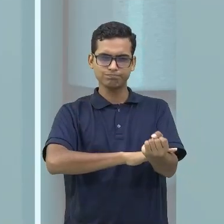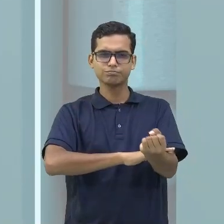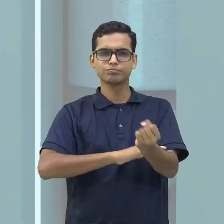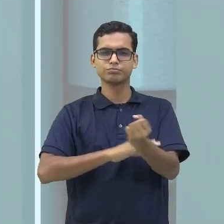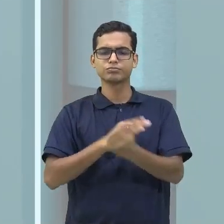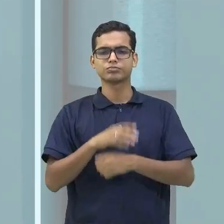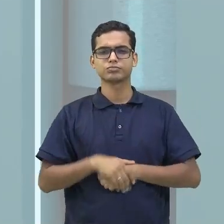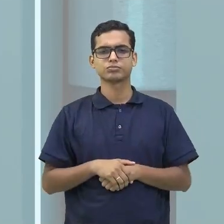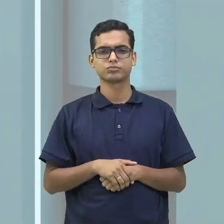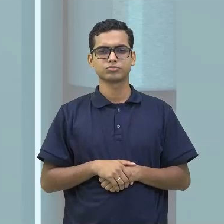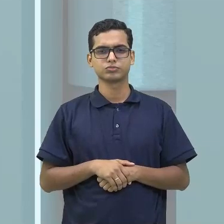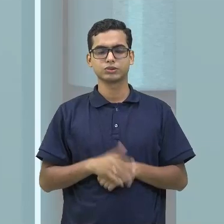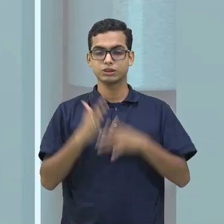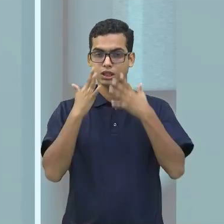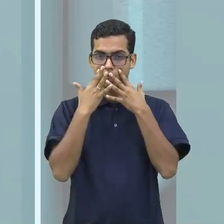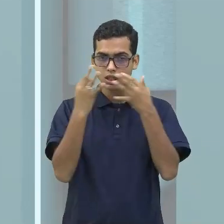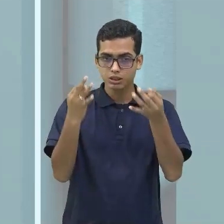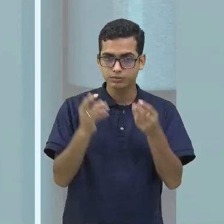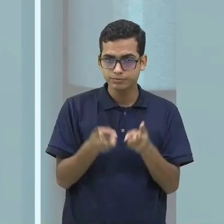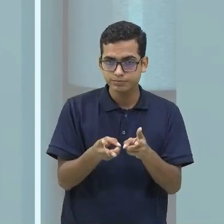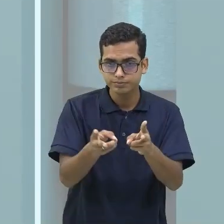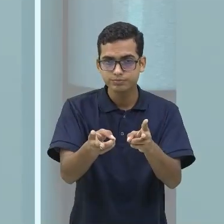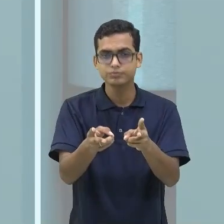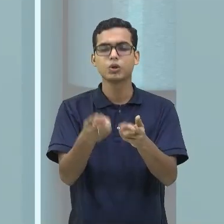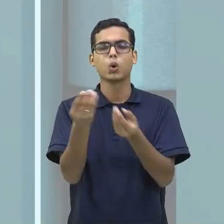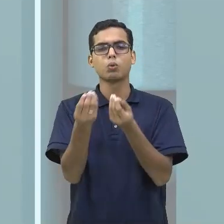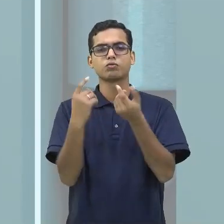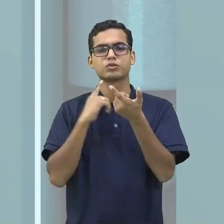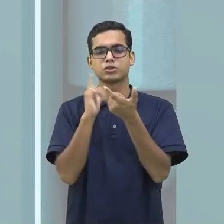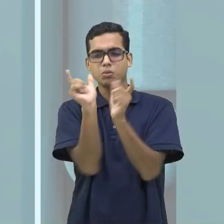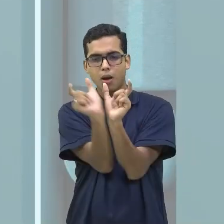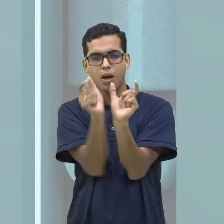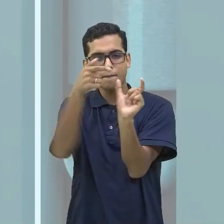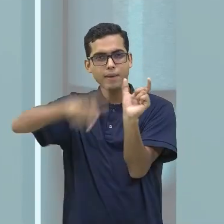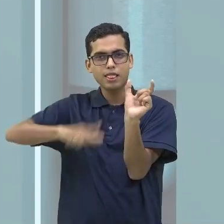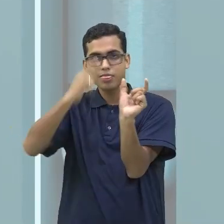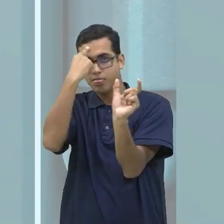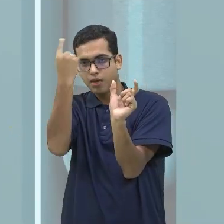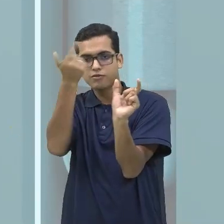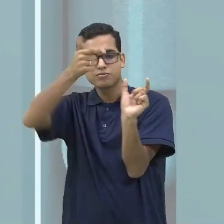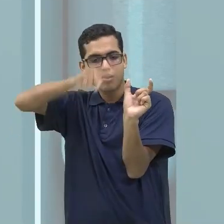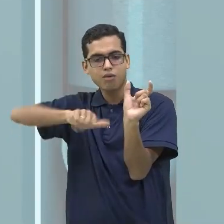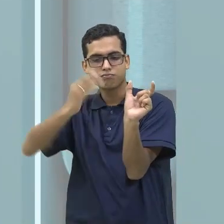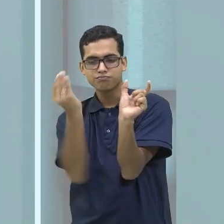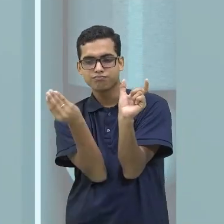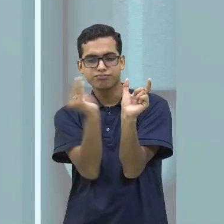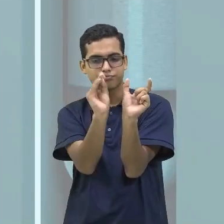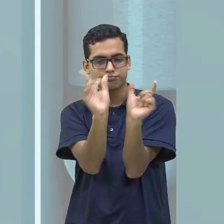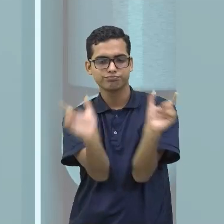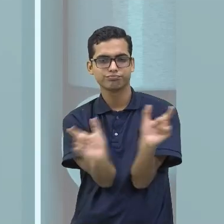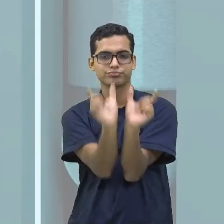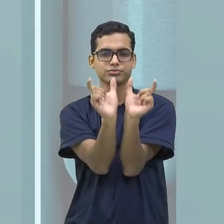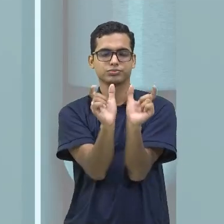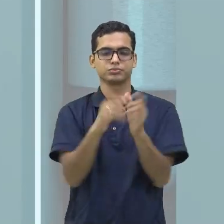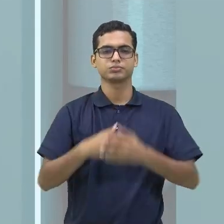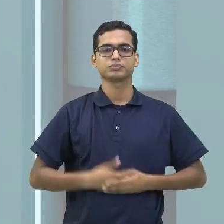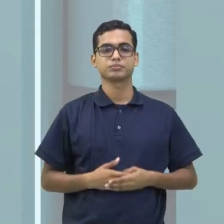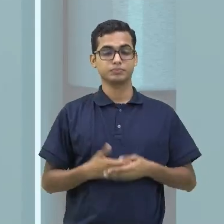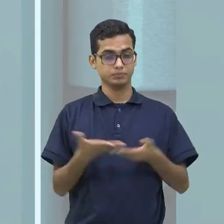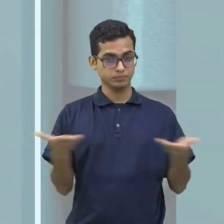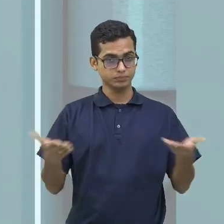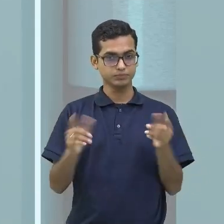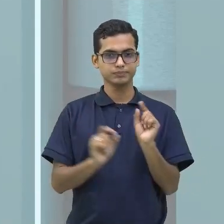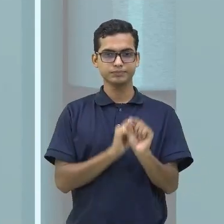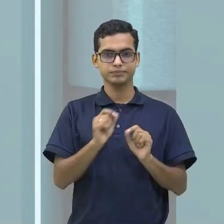menos óbvio, ainda que seja uma repetição de ideias, ok? E aí, temos agora uma figura